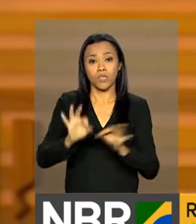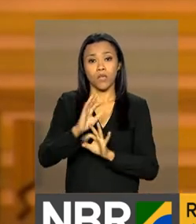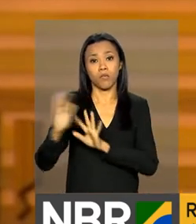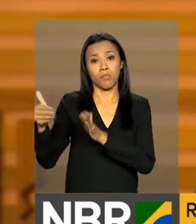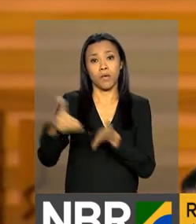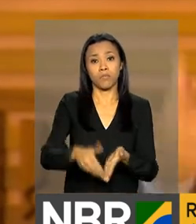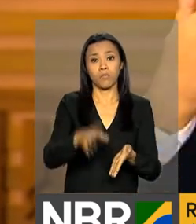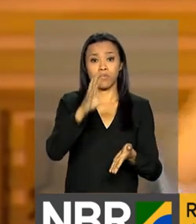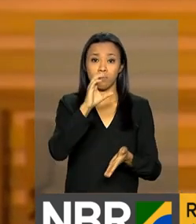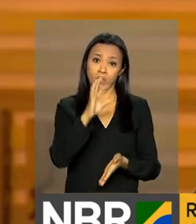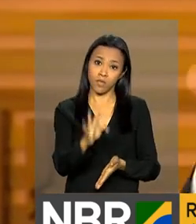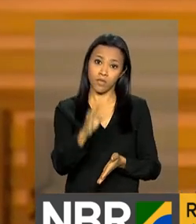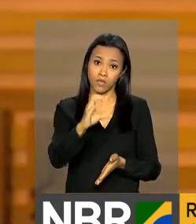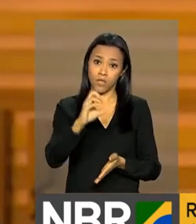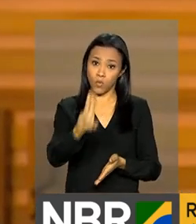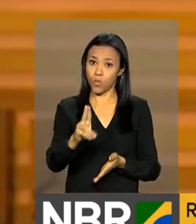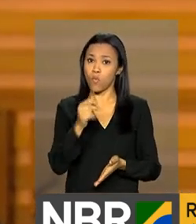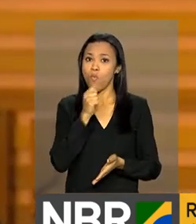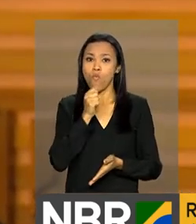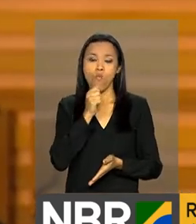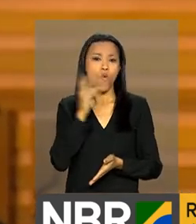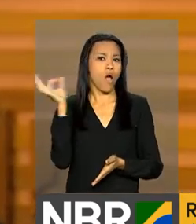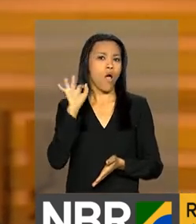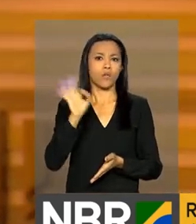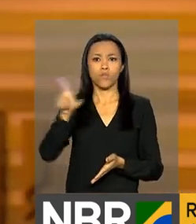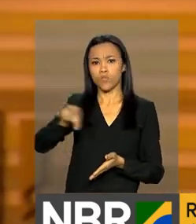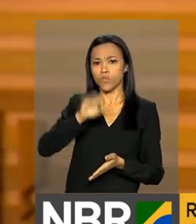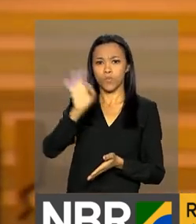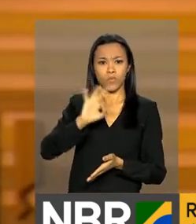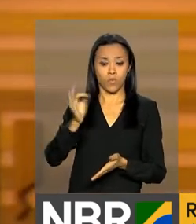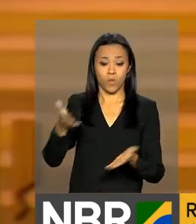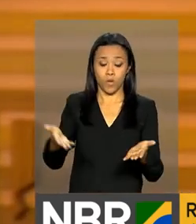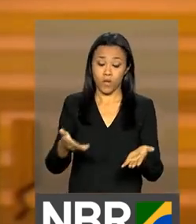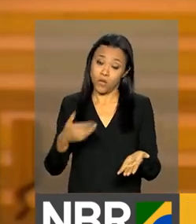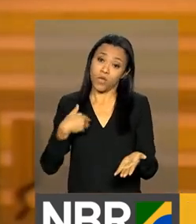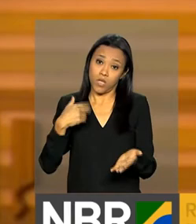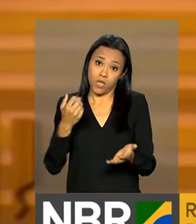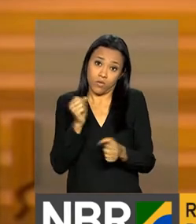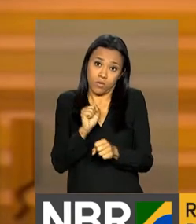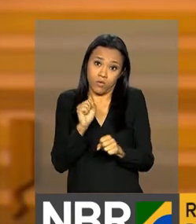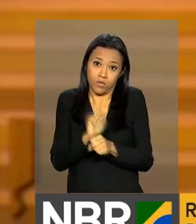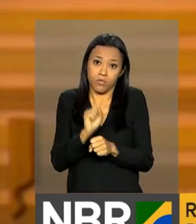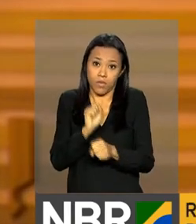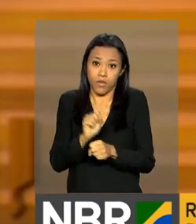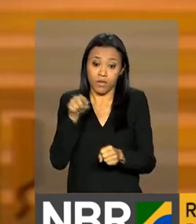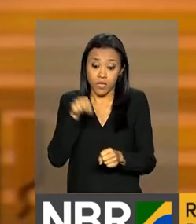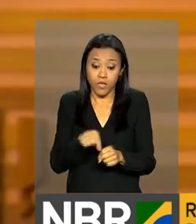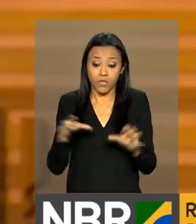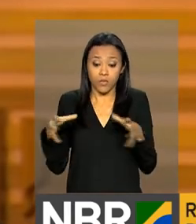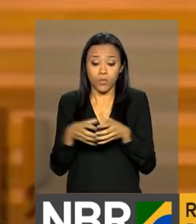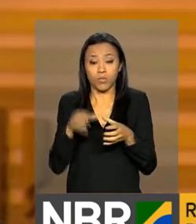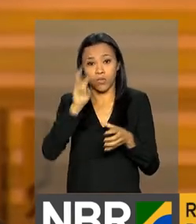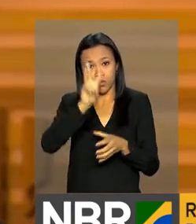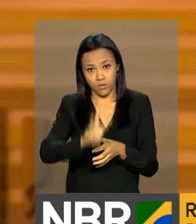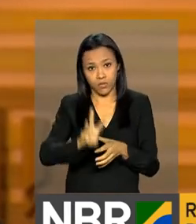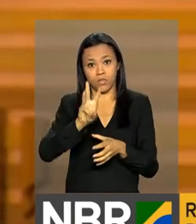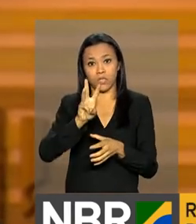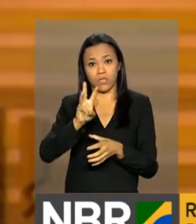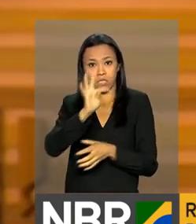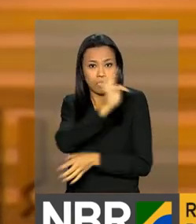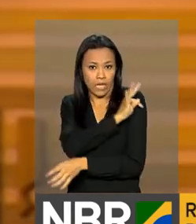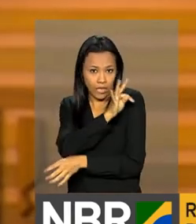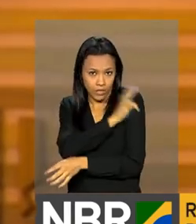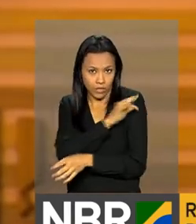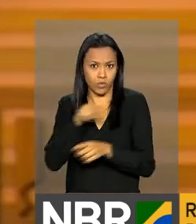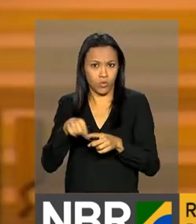tinha sido indicado, há alguns meses eu não sei porquê, eu espero que eles entendam, esse comitê de 3 técnicos